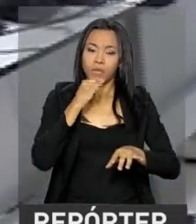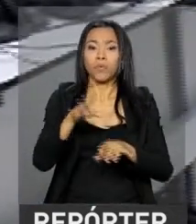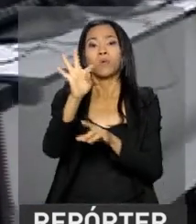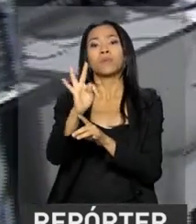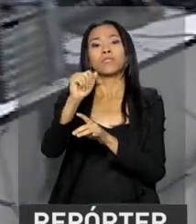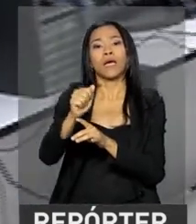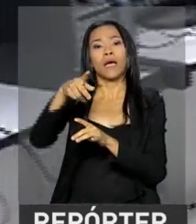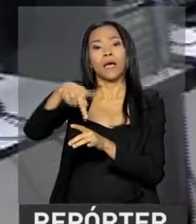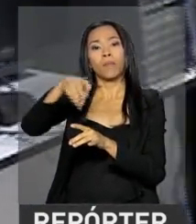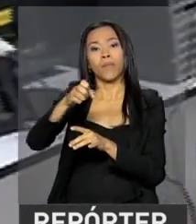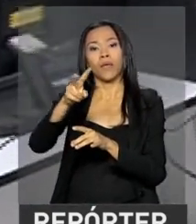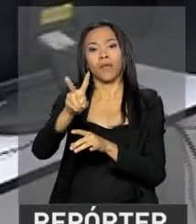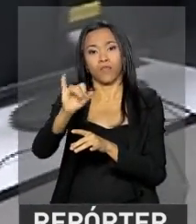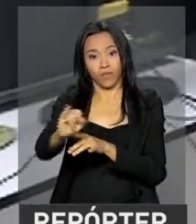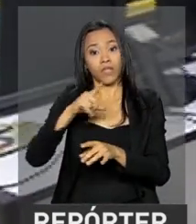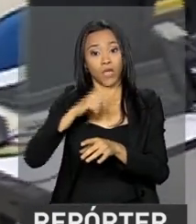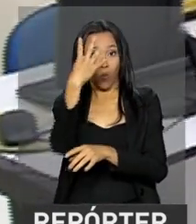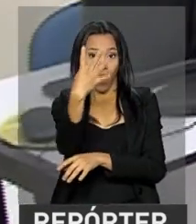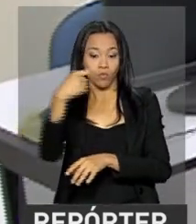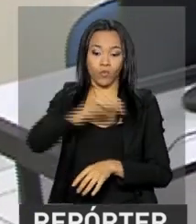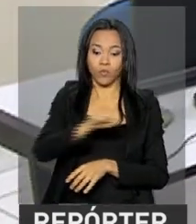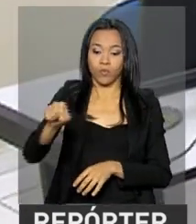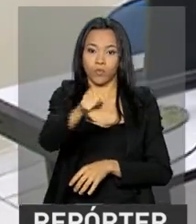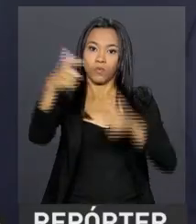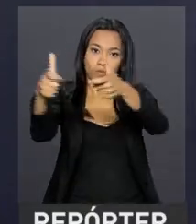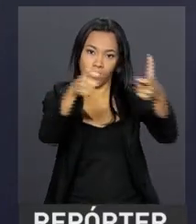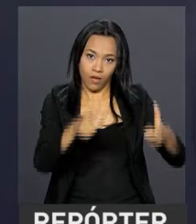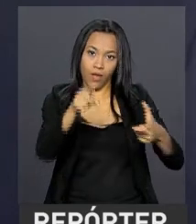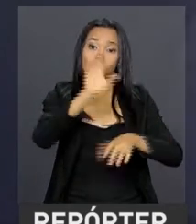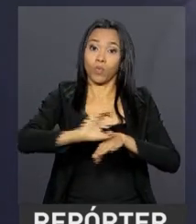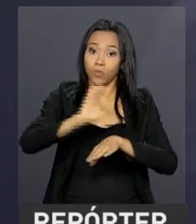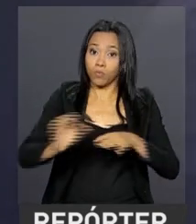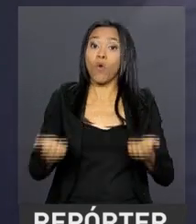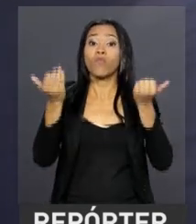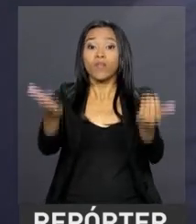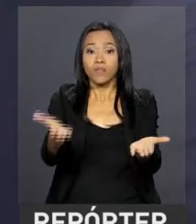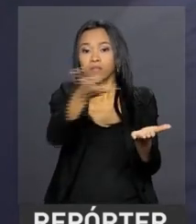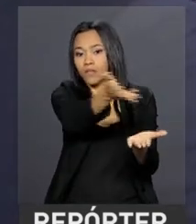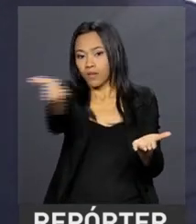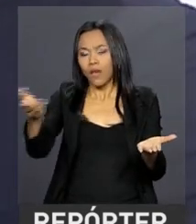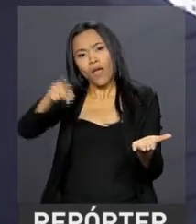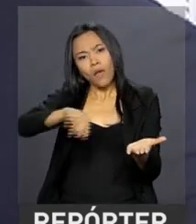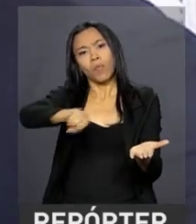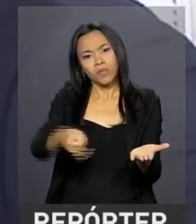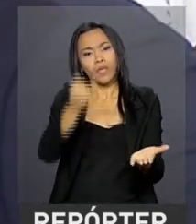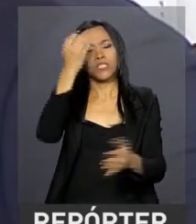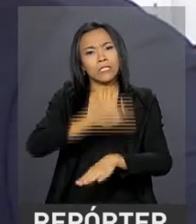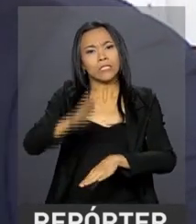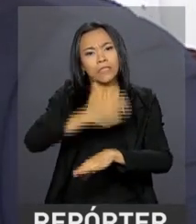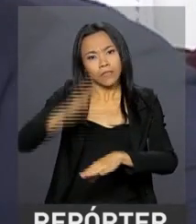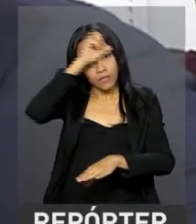quatro locais como esse para a diretora de turismo o curso oferecido pelo ministério do turismo é uma oportunidade de qualificação